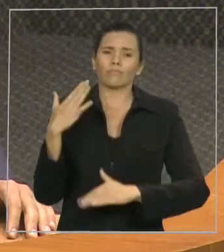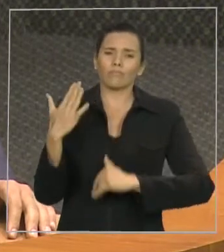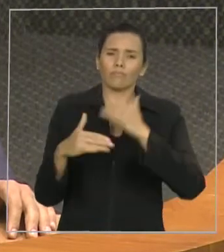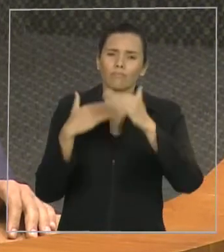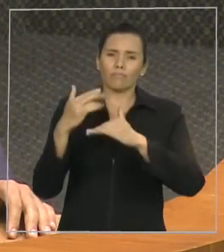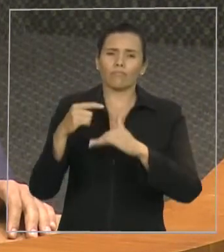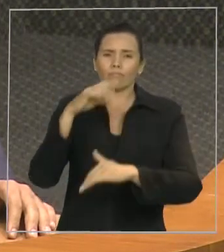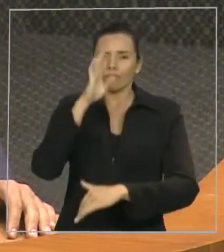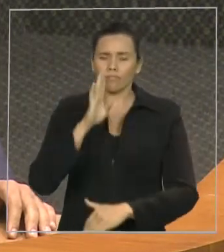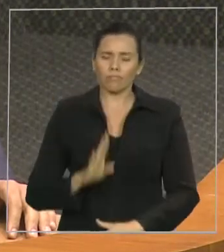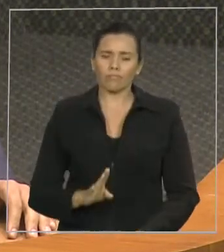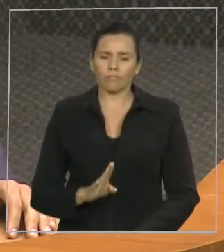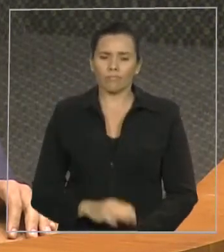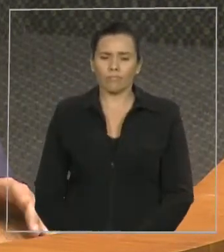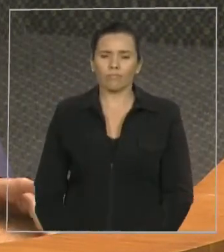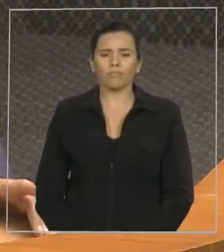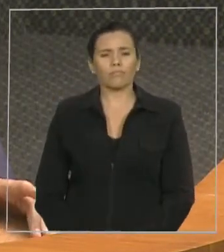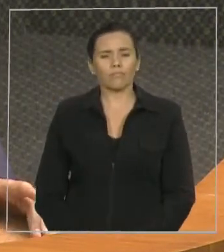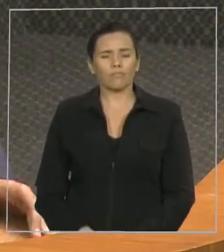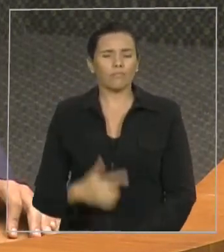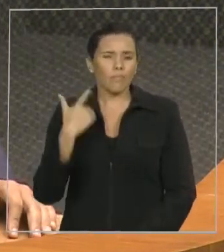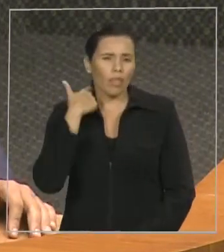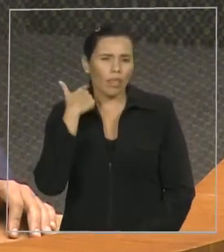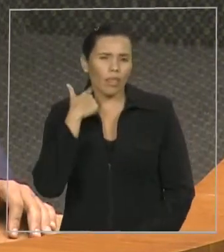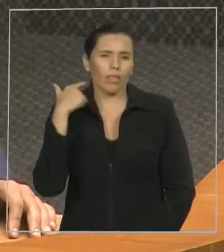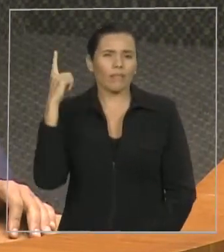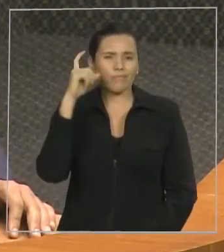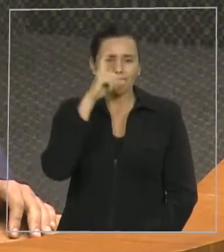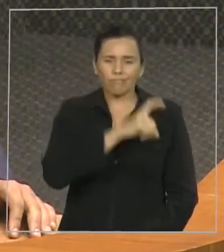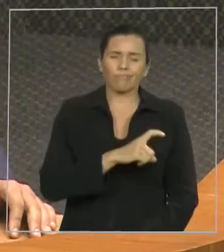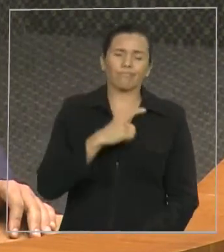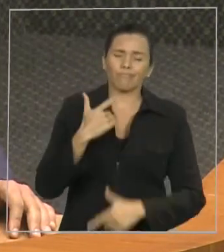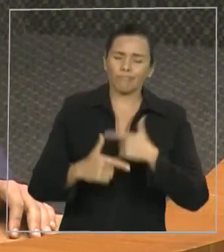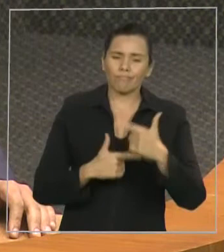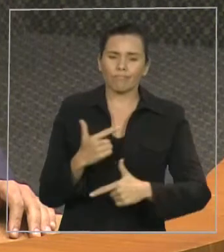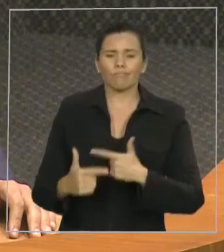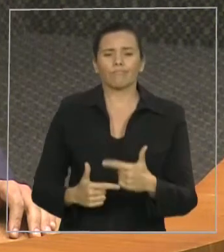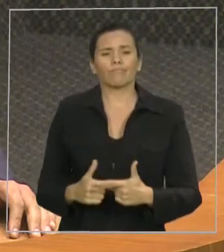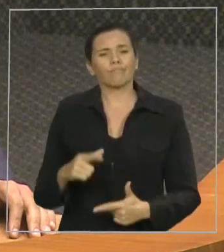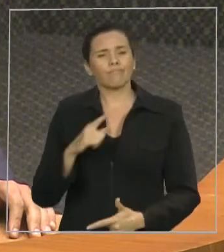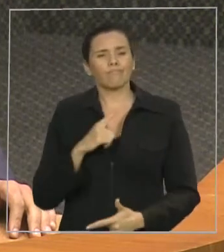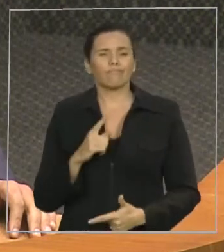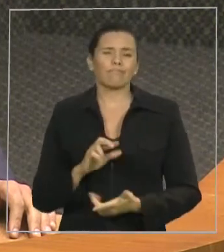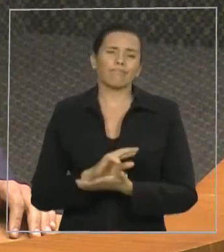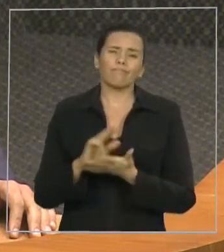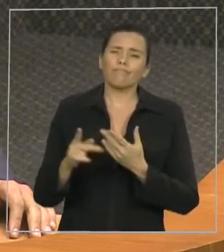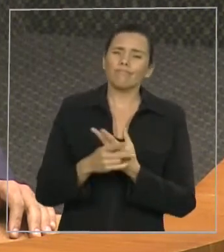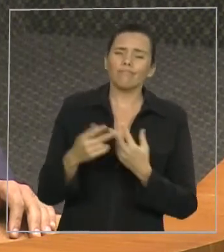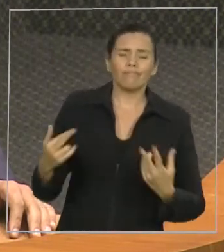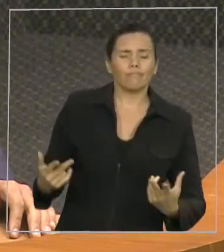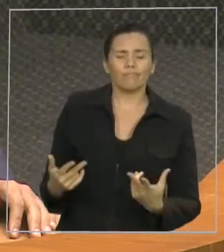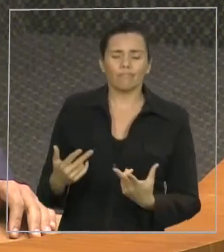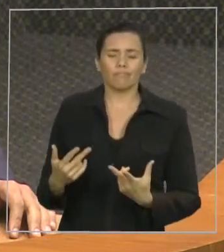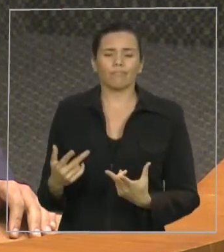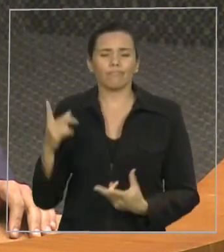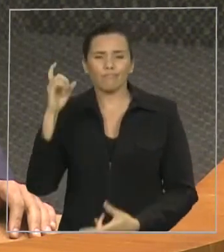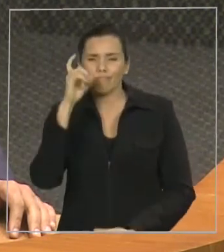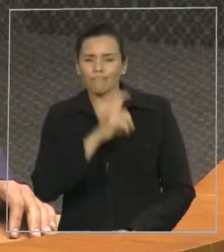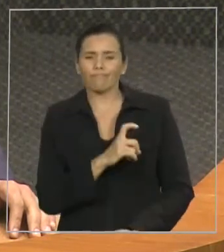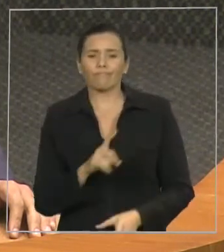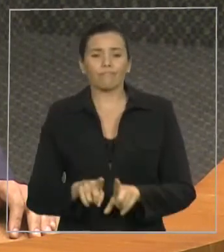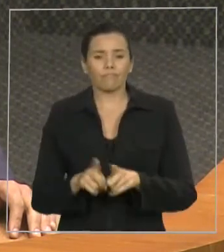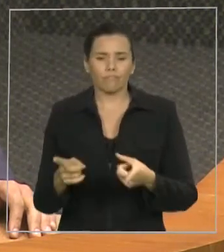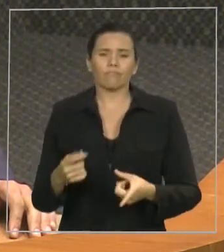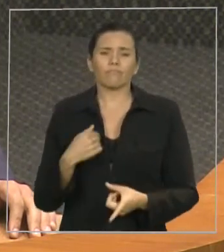são muitos enfrentamentos, muitas contradições, muitas dificuldades, mas haveremos de vencer, com fé em